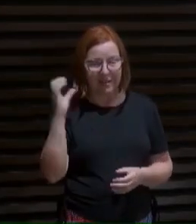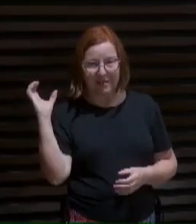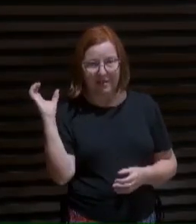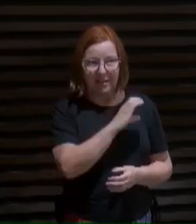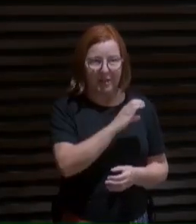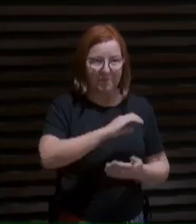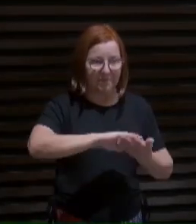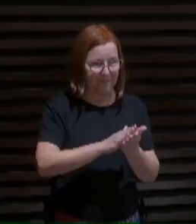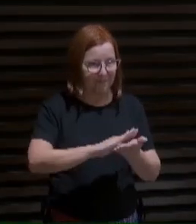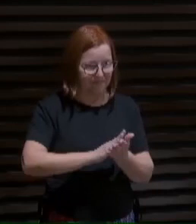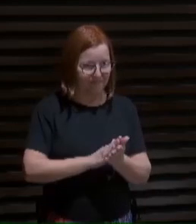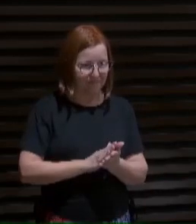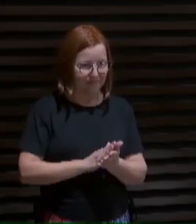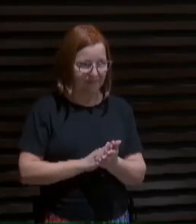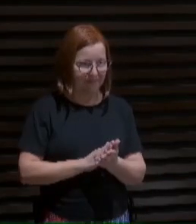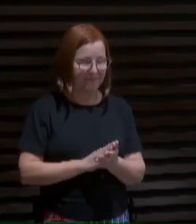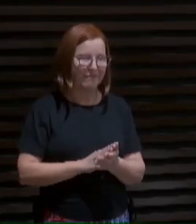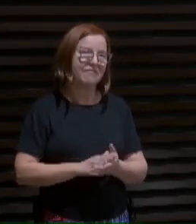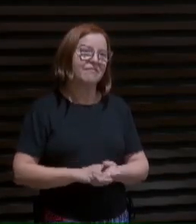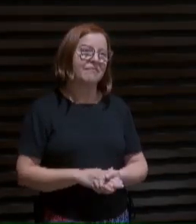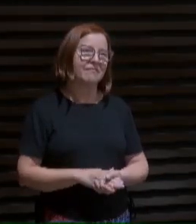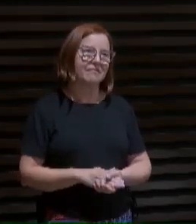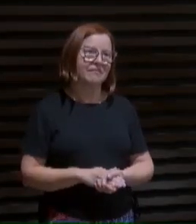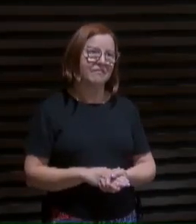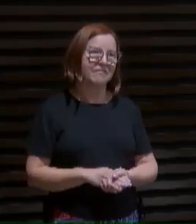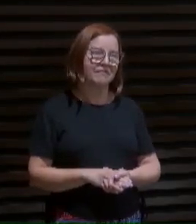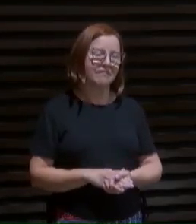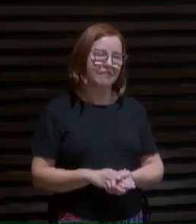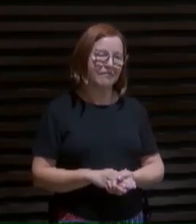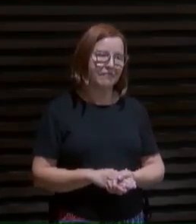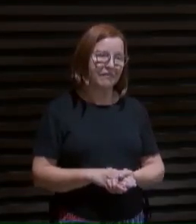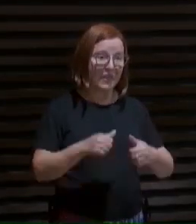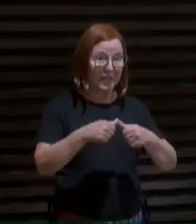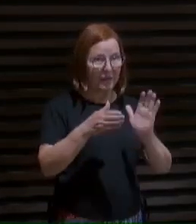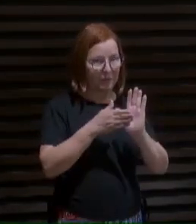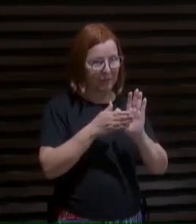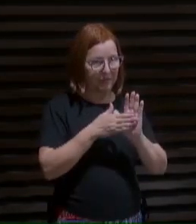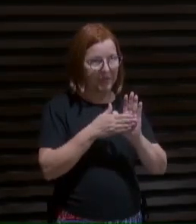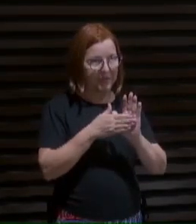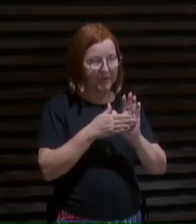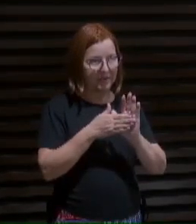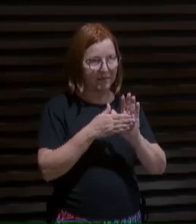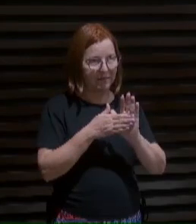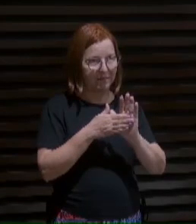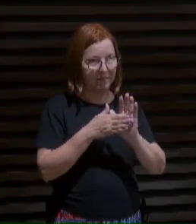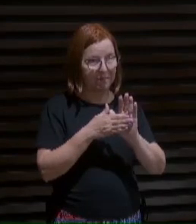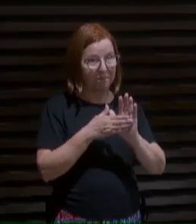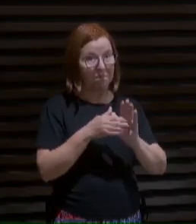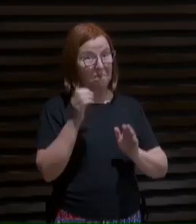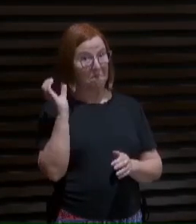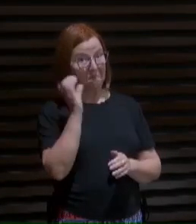repentina destruição. E esses estes projetos estão bem adiantados.